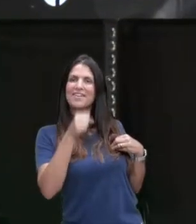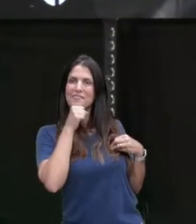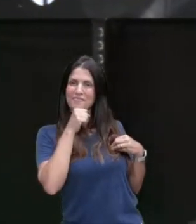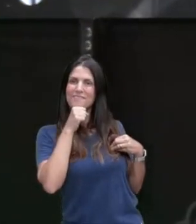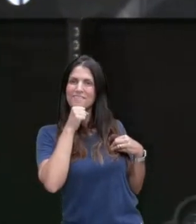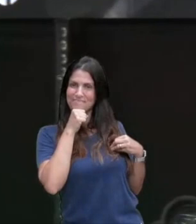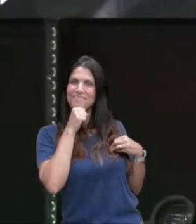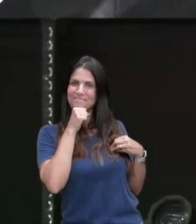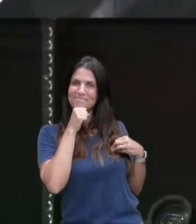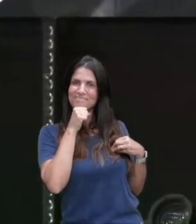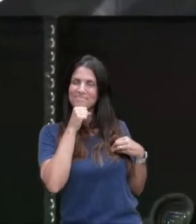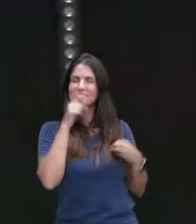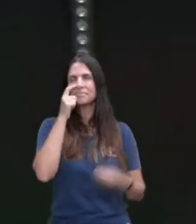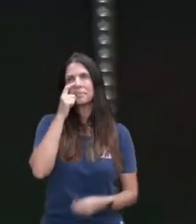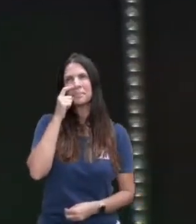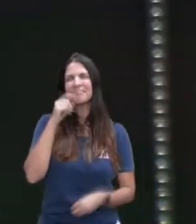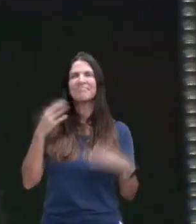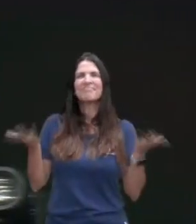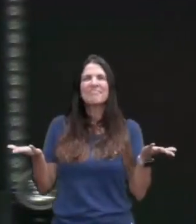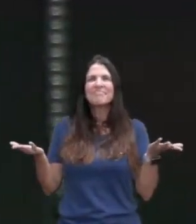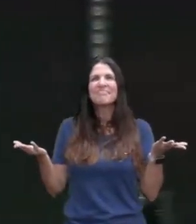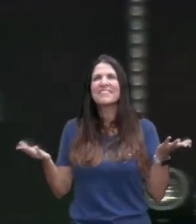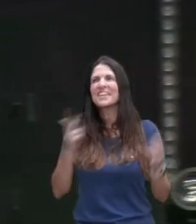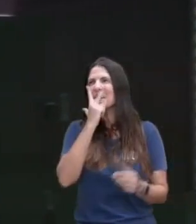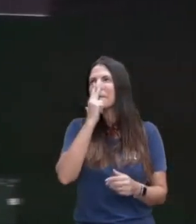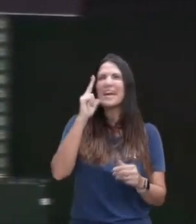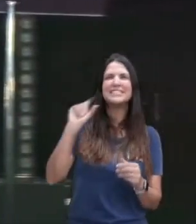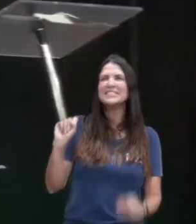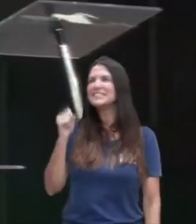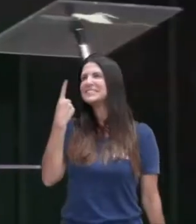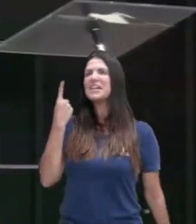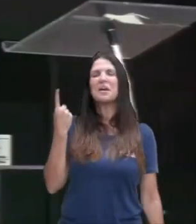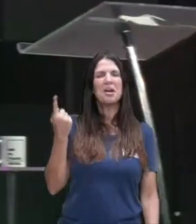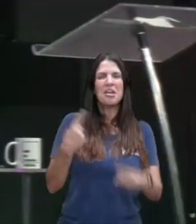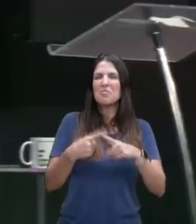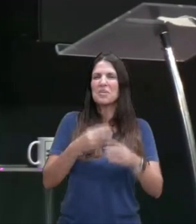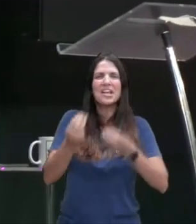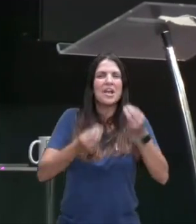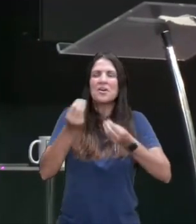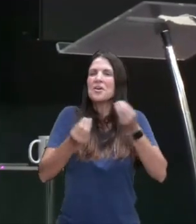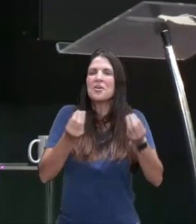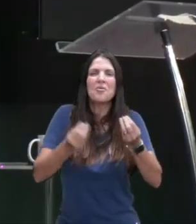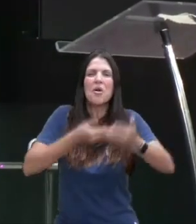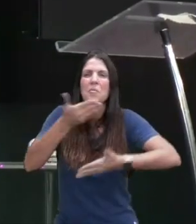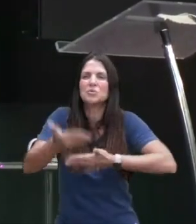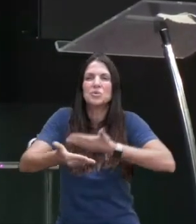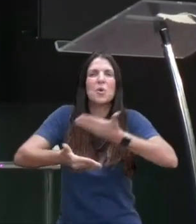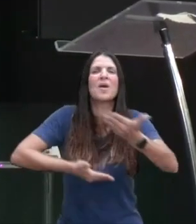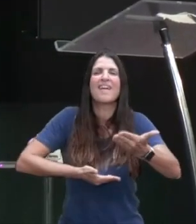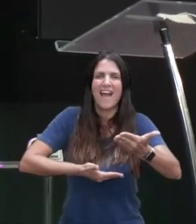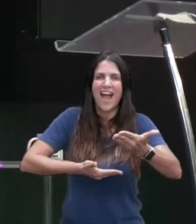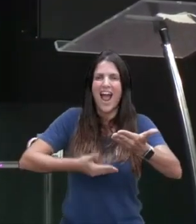como é que alguém pode propor de comprar o direito de primogenitura com prato de comida ou parece absurdo